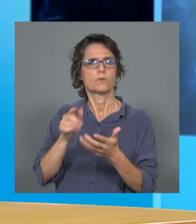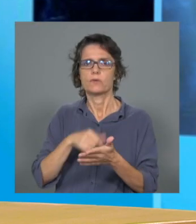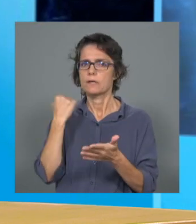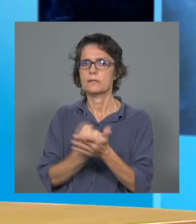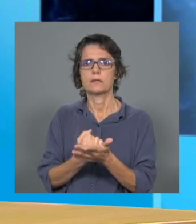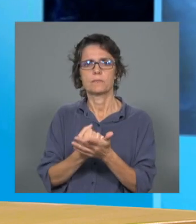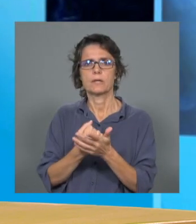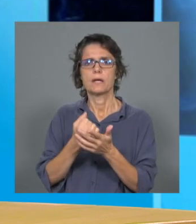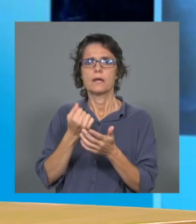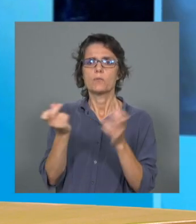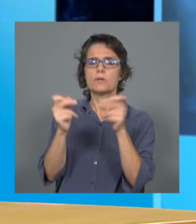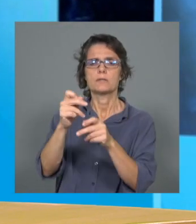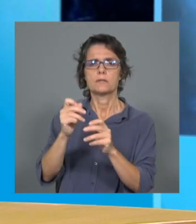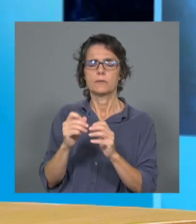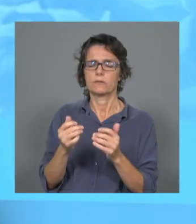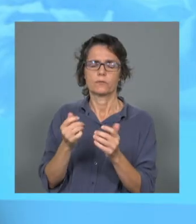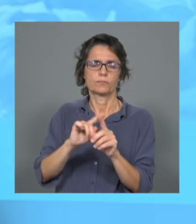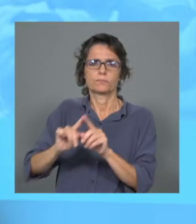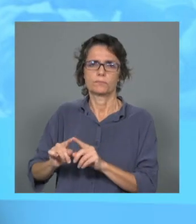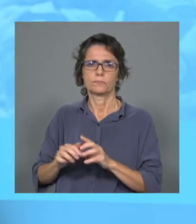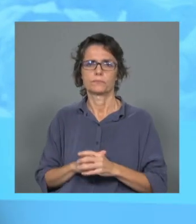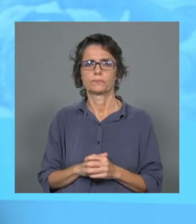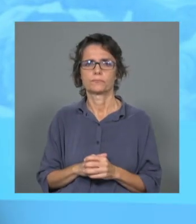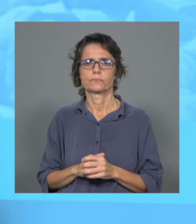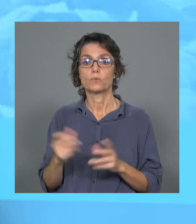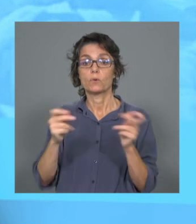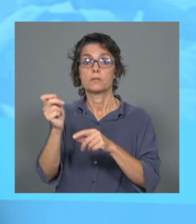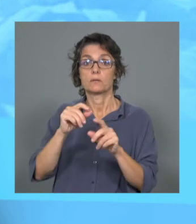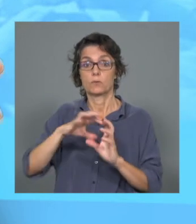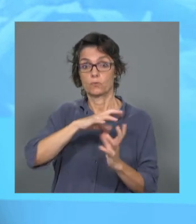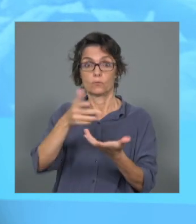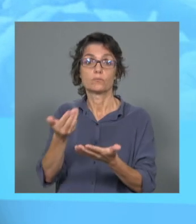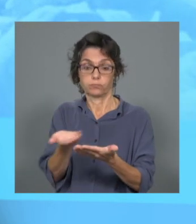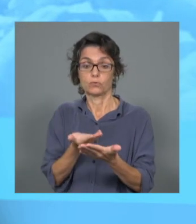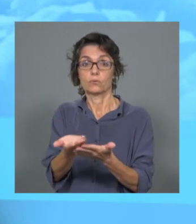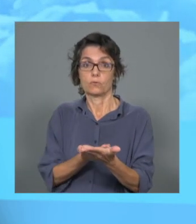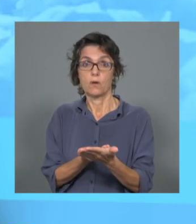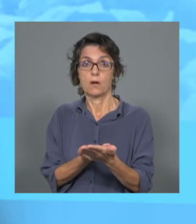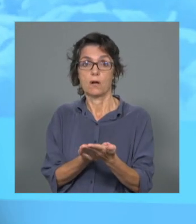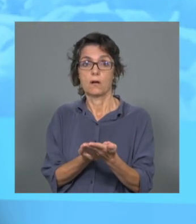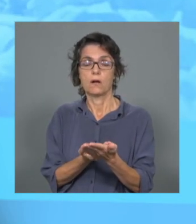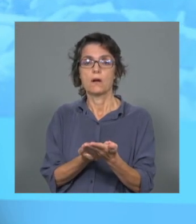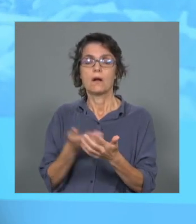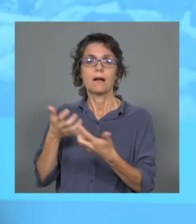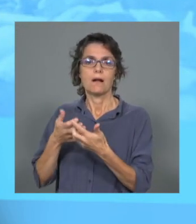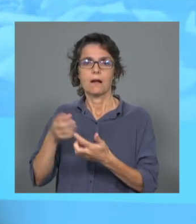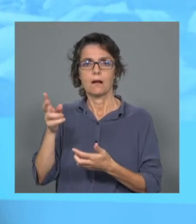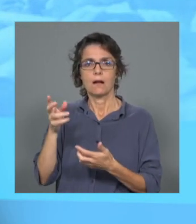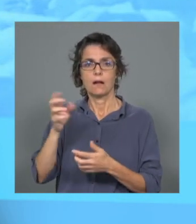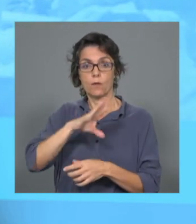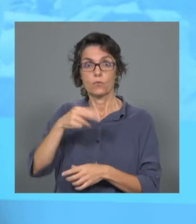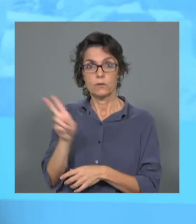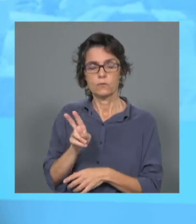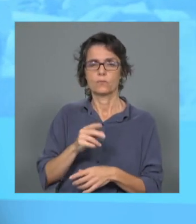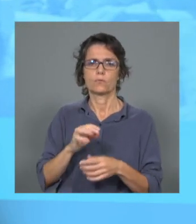a interpretação do mundo a partir de Fátima. E os acontecimentos do mundo, de facto, são aí espelhados. A Segunda Guerra Mundial, a Guerra